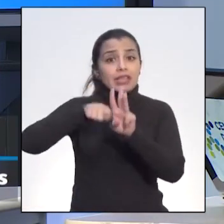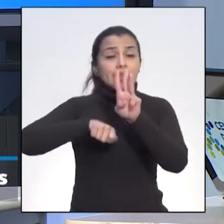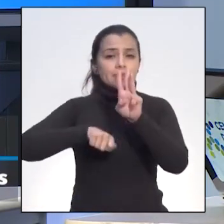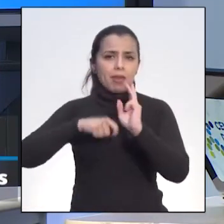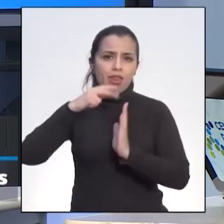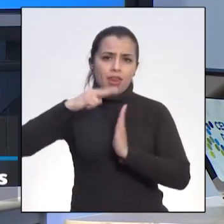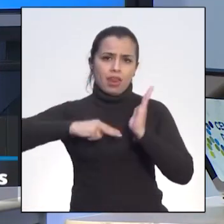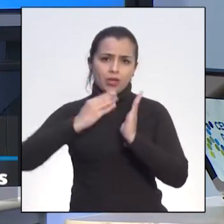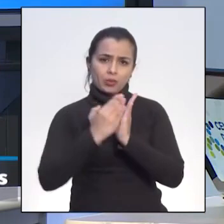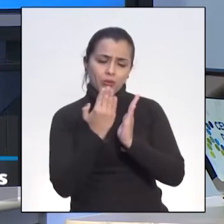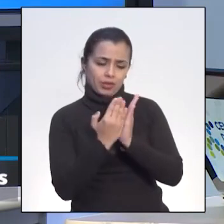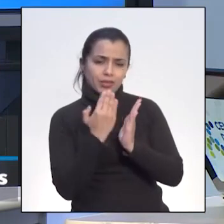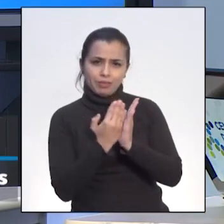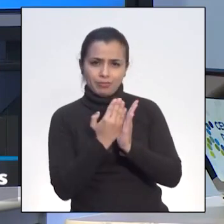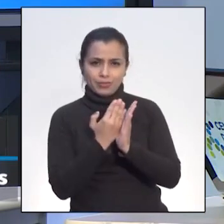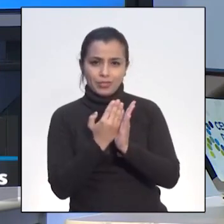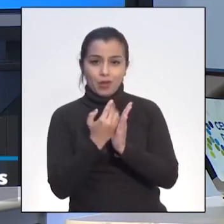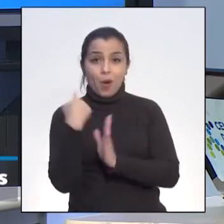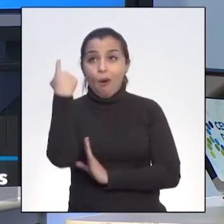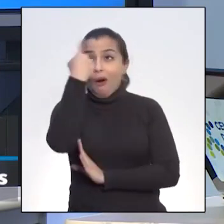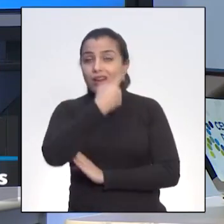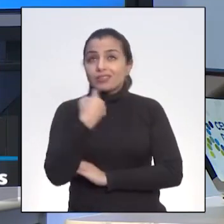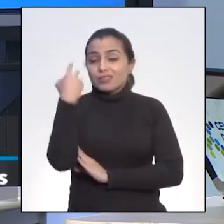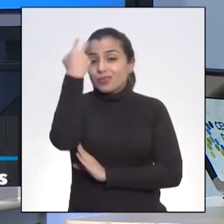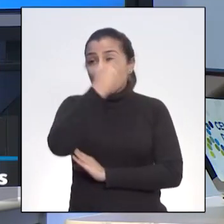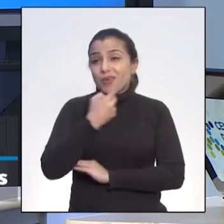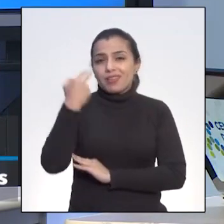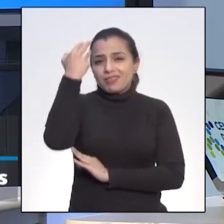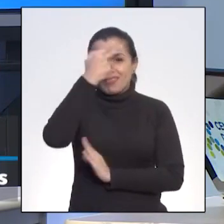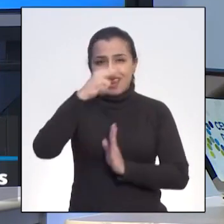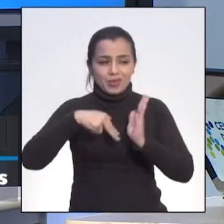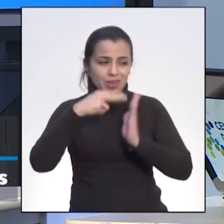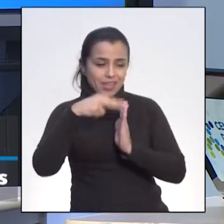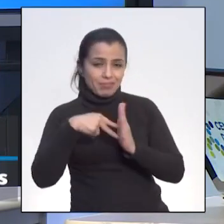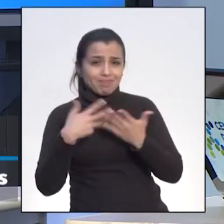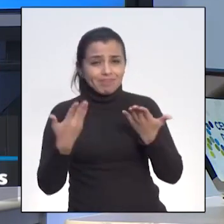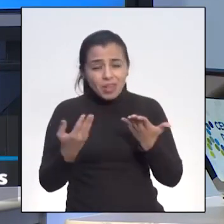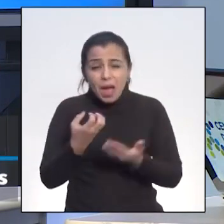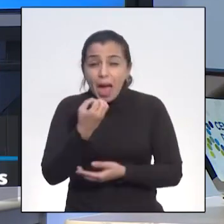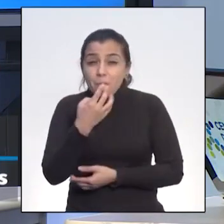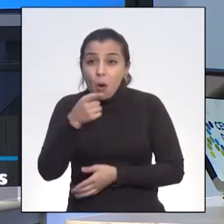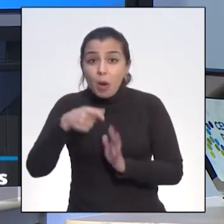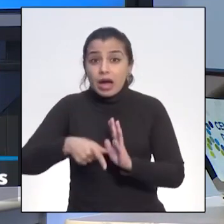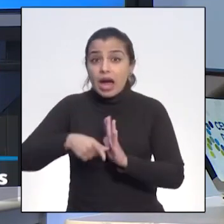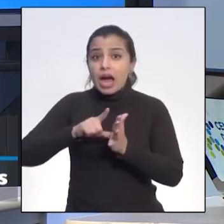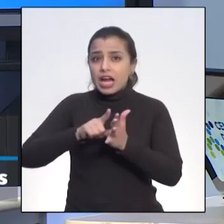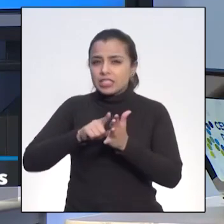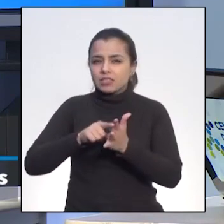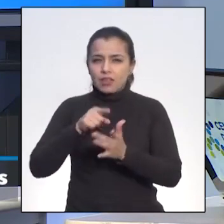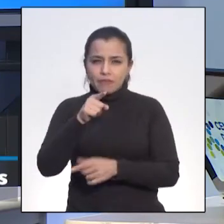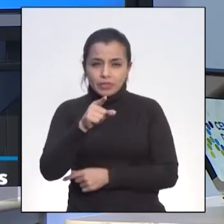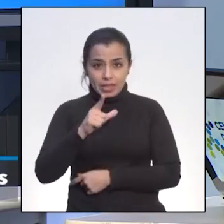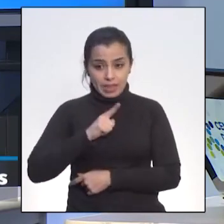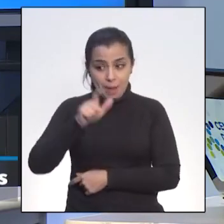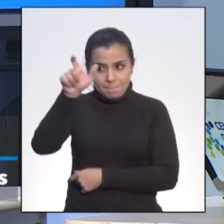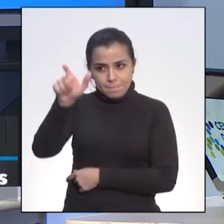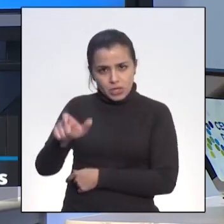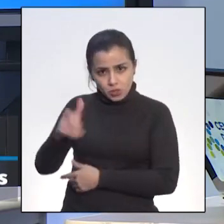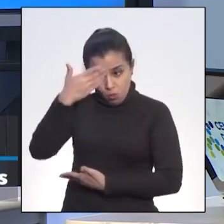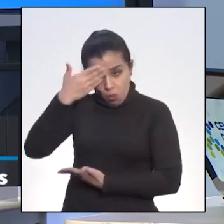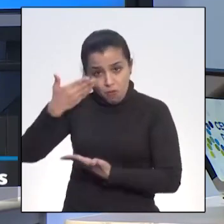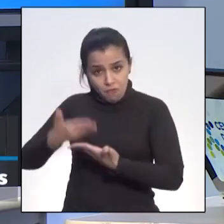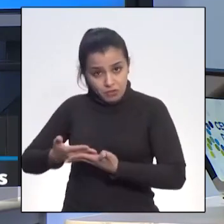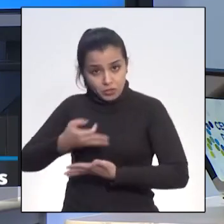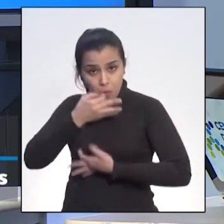livro, né? Horas lendo um livro. Então, é muito legal quando você tem um crítico de sua confiança, que você